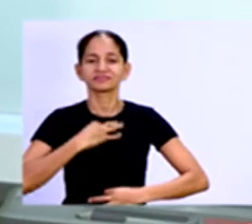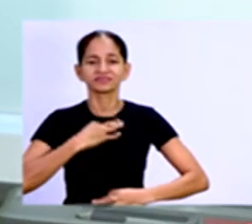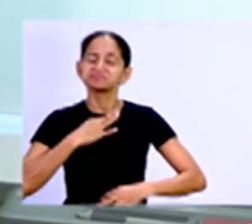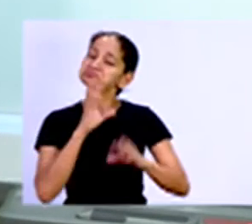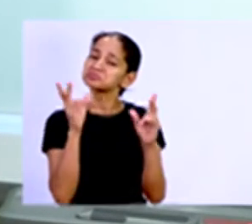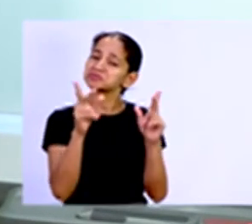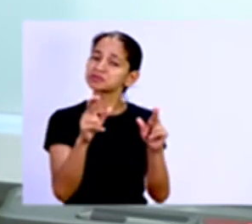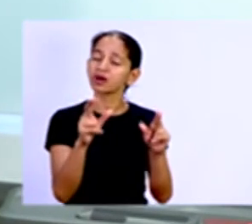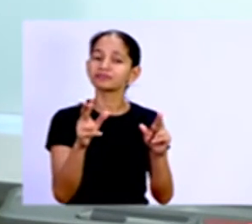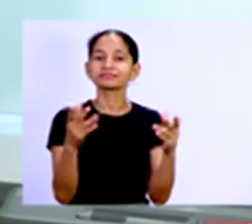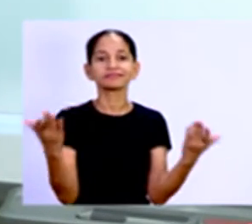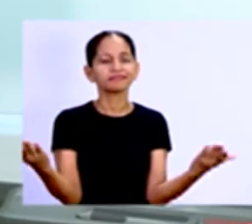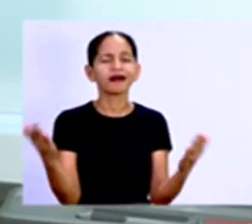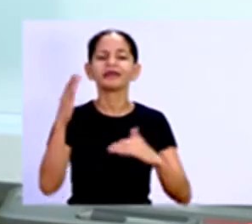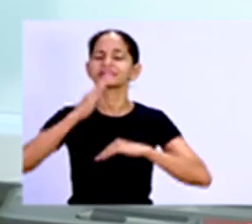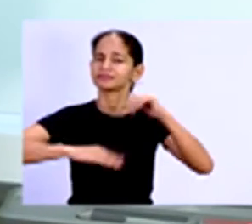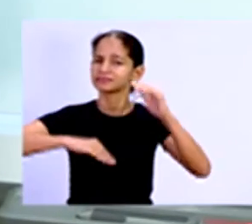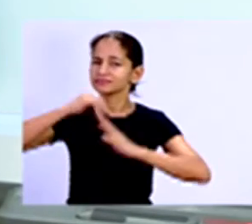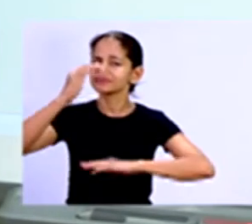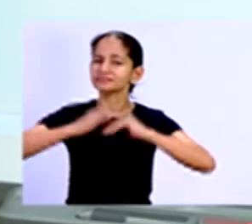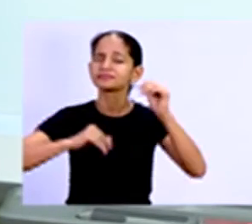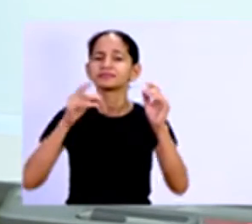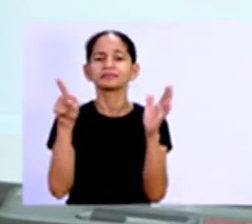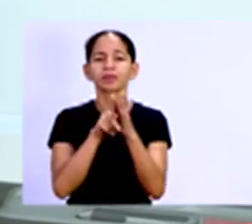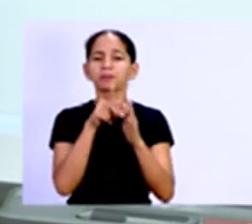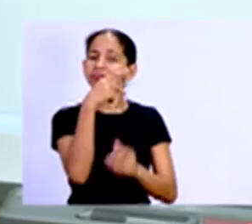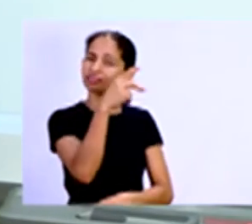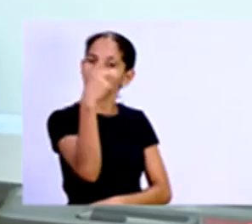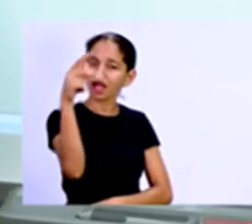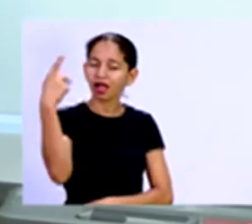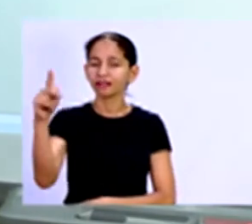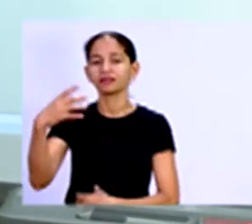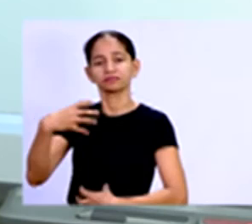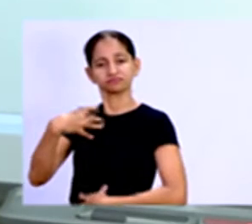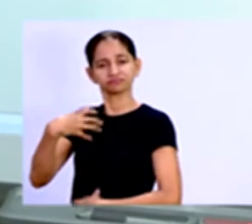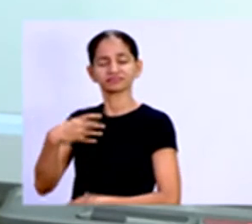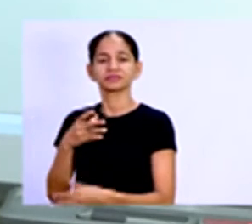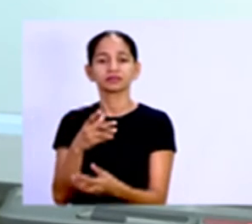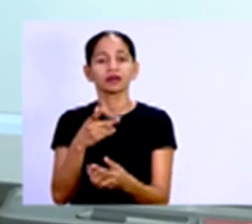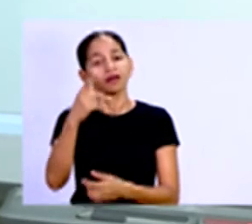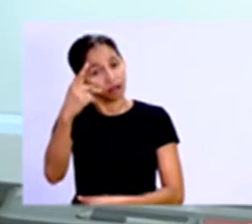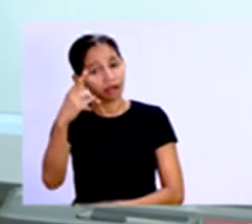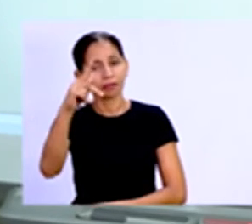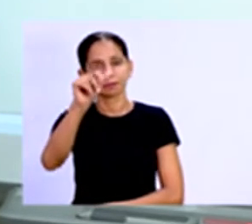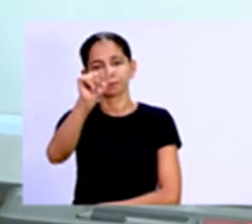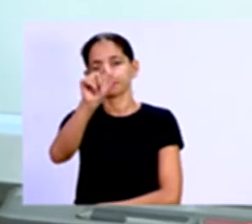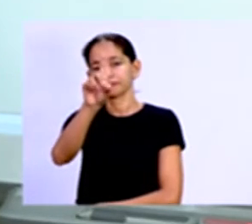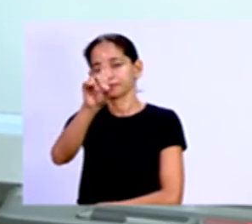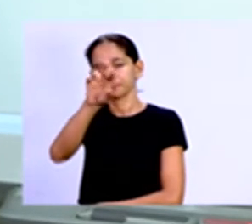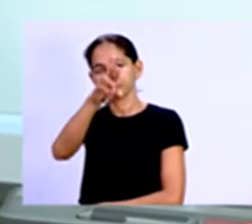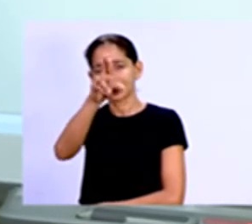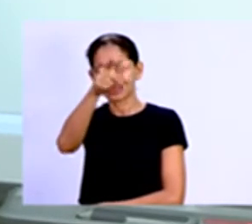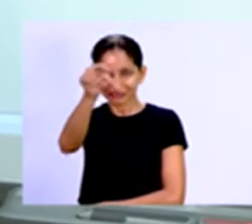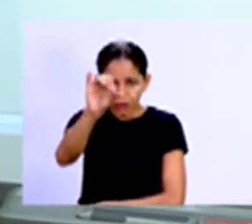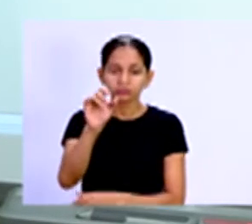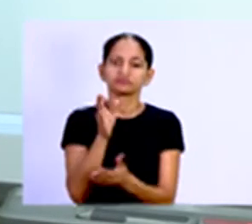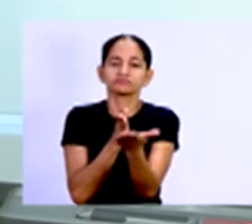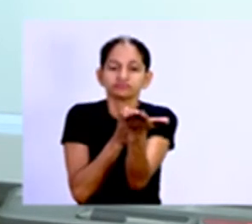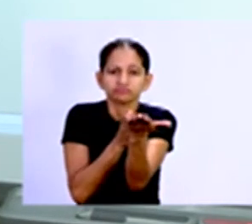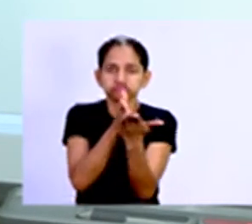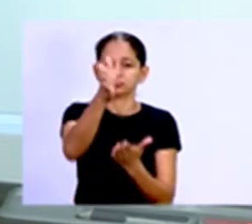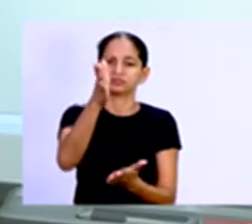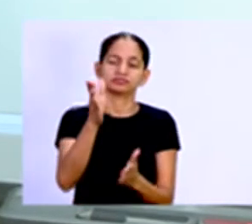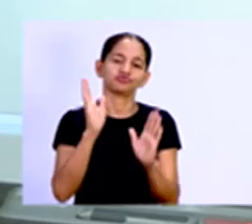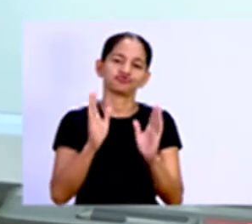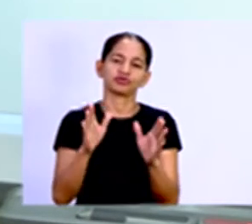gente está pensando. E já que ele é um papel, é um comportamento padronizado, então efetivamente as coisas já estão